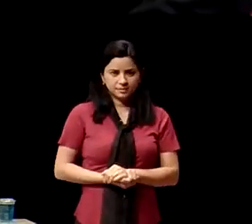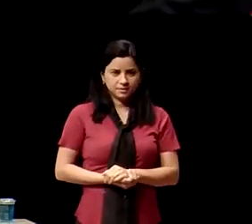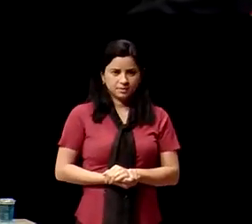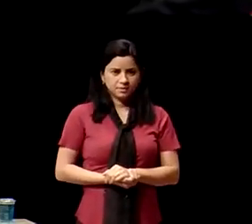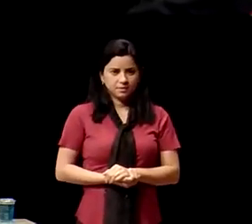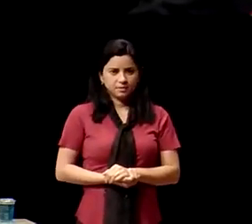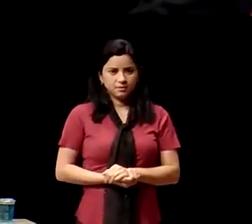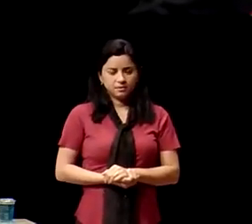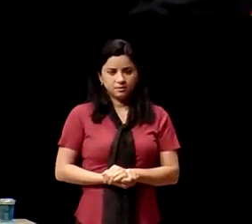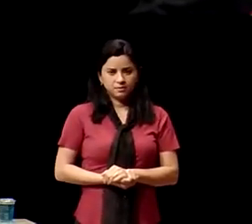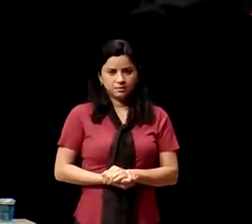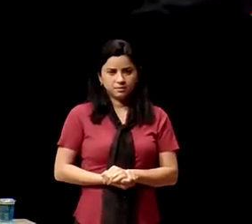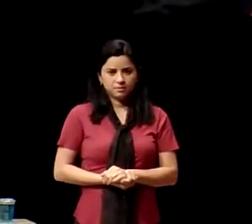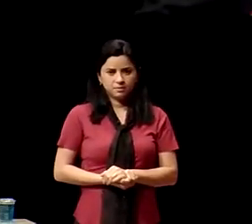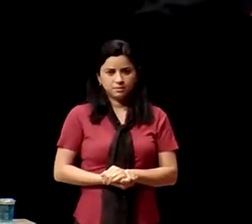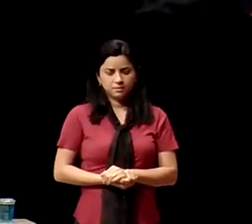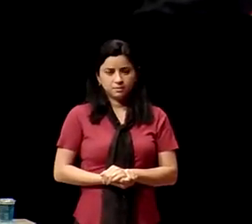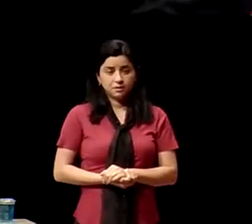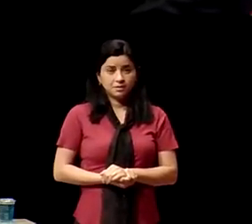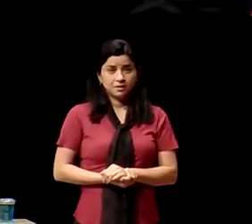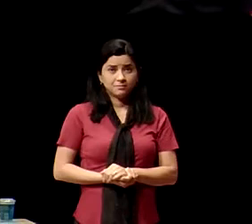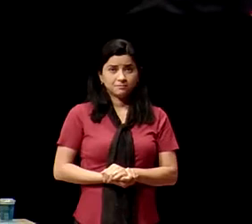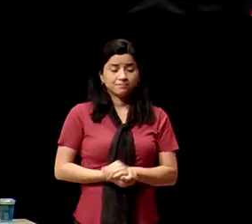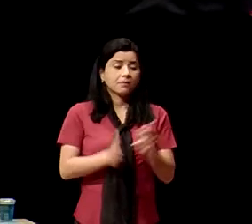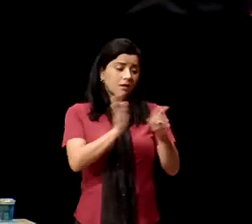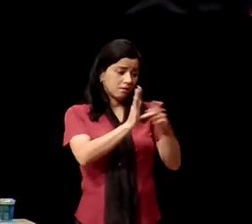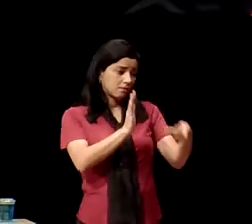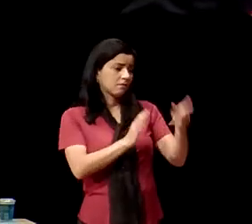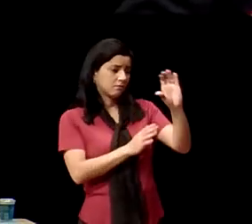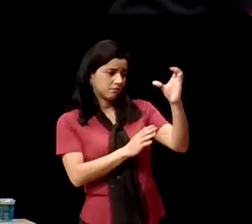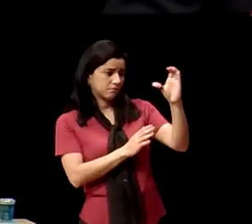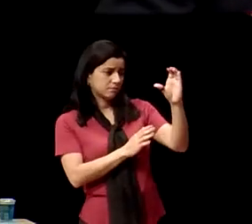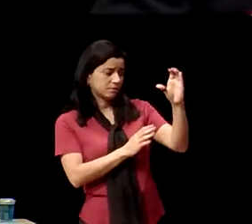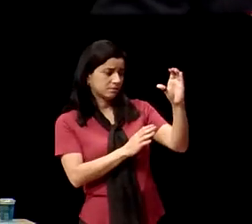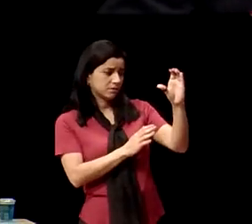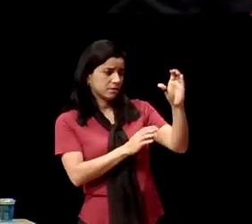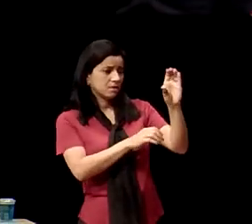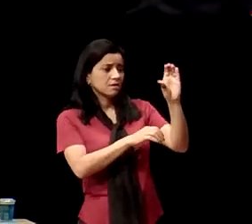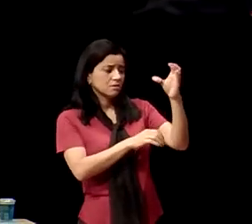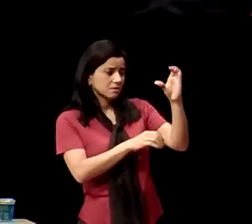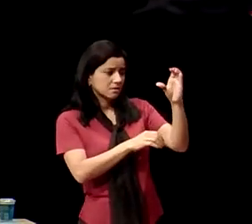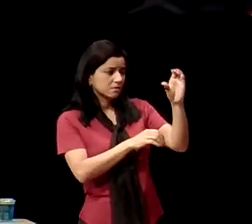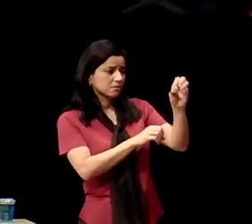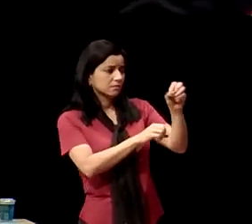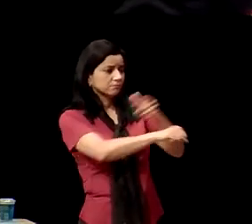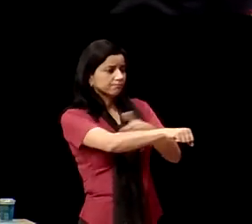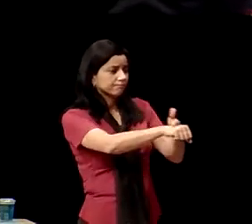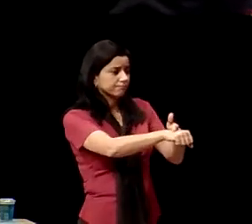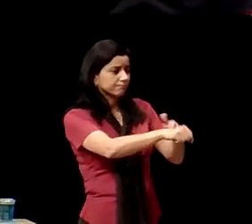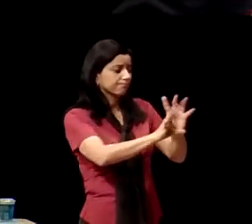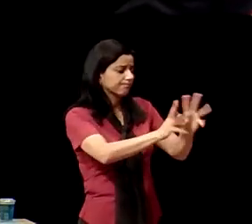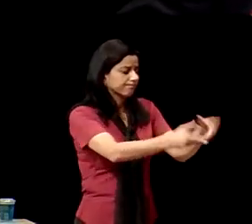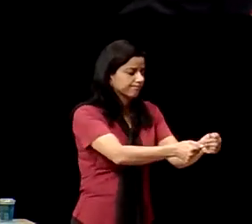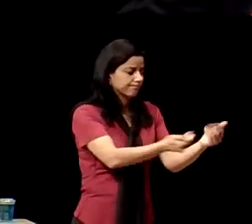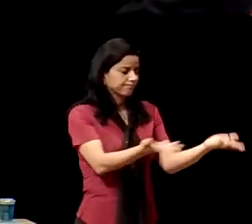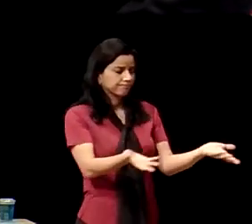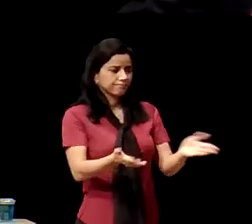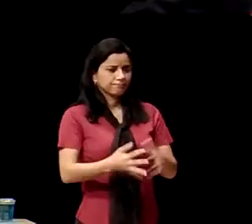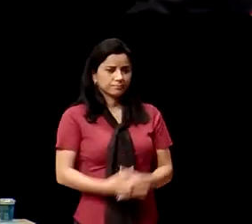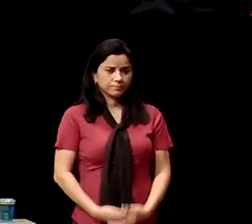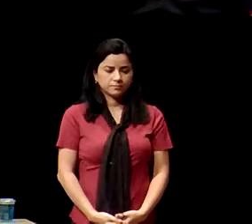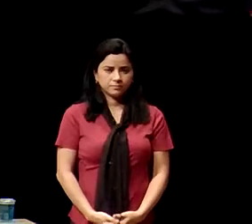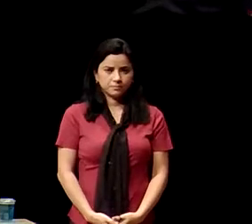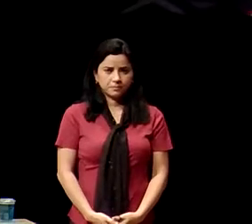of education in general. E mesmo a própria ciência da educação em geral. It is common to see